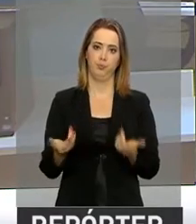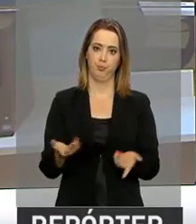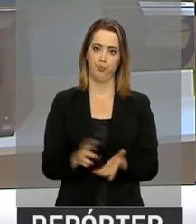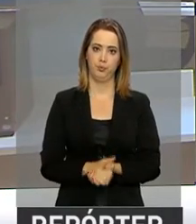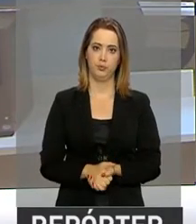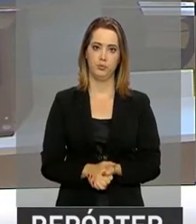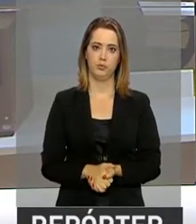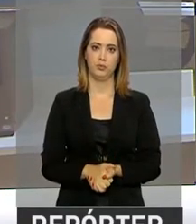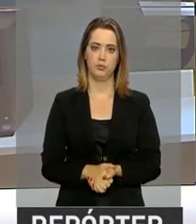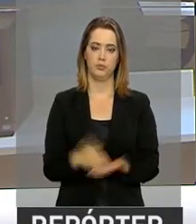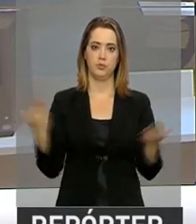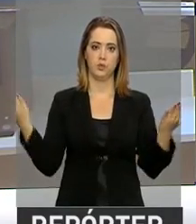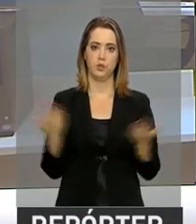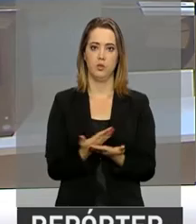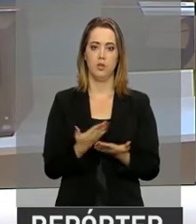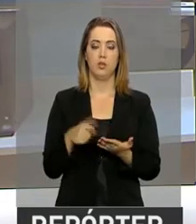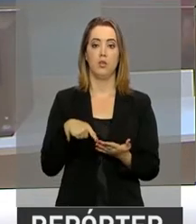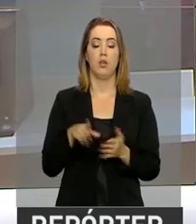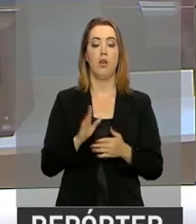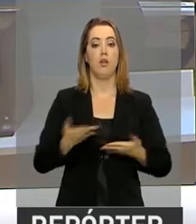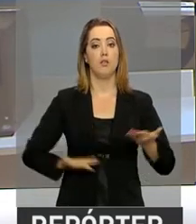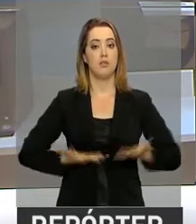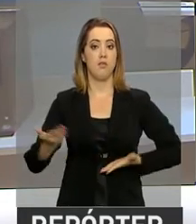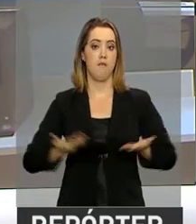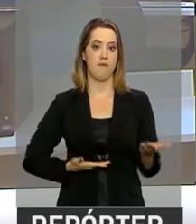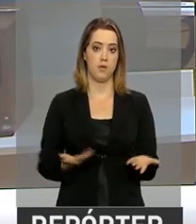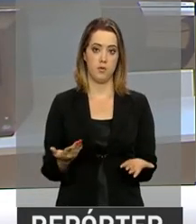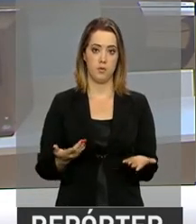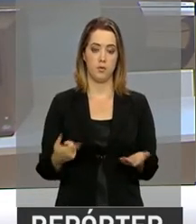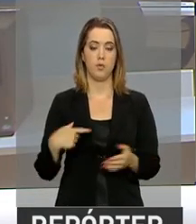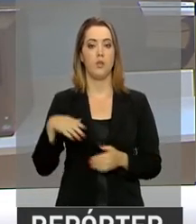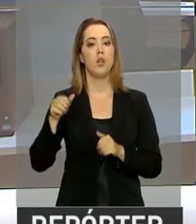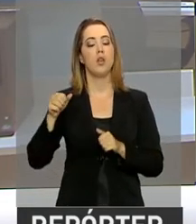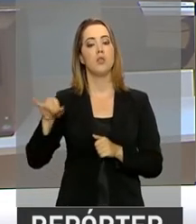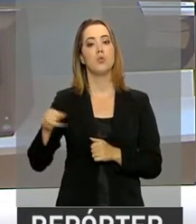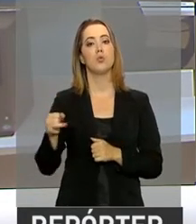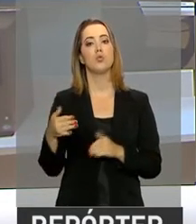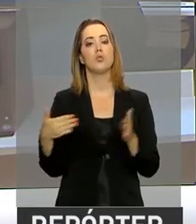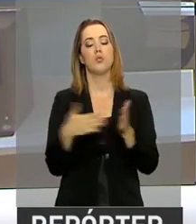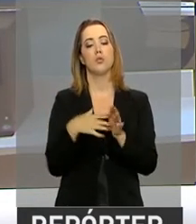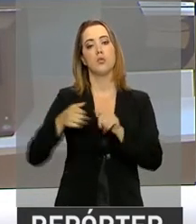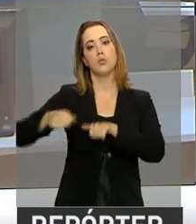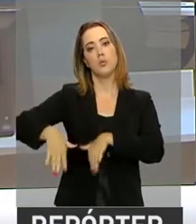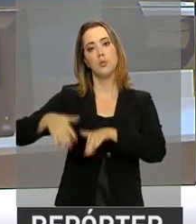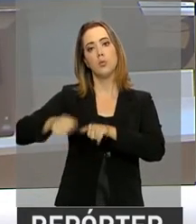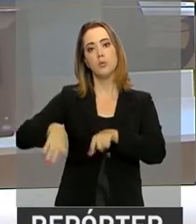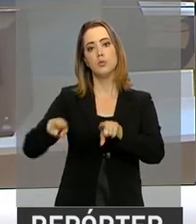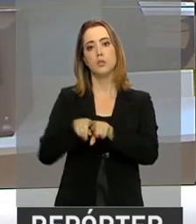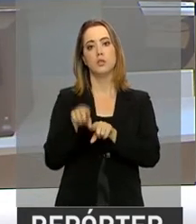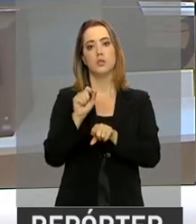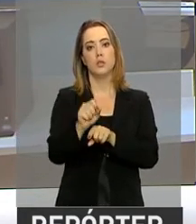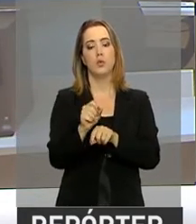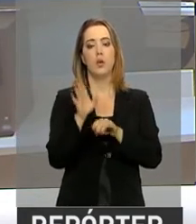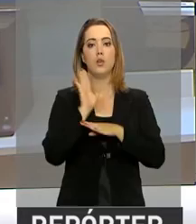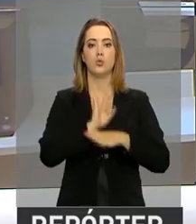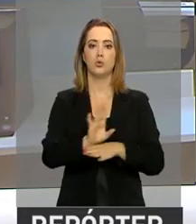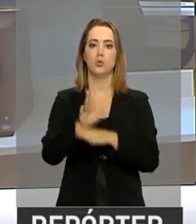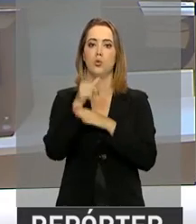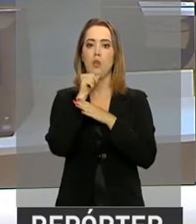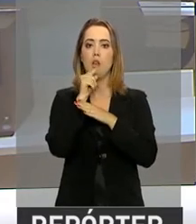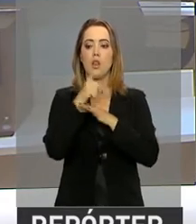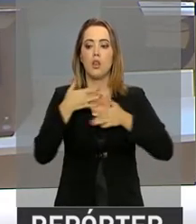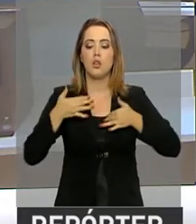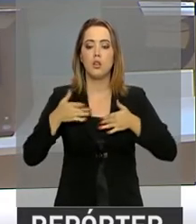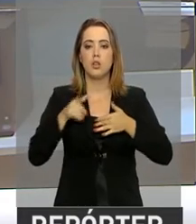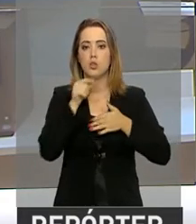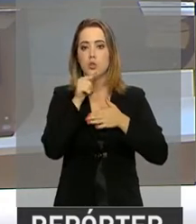Falar agora sobre prestação de serviços. Entre janeiro e setembro deste ano, os recursos para abastecimento emergencial de água da